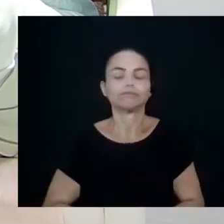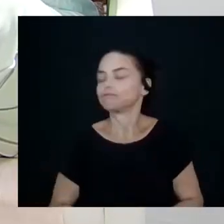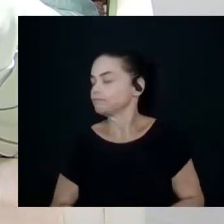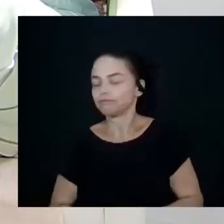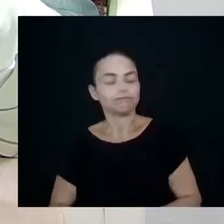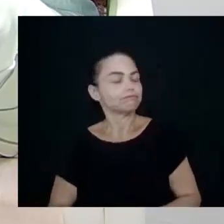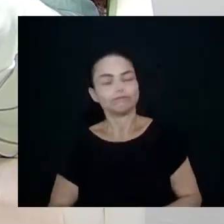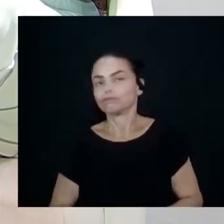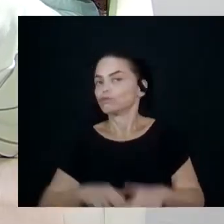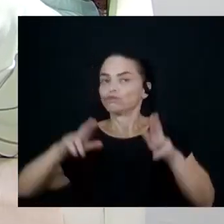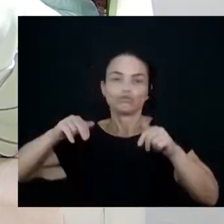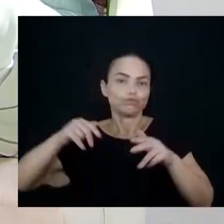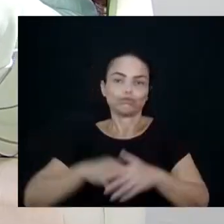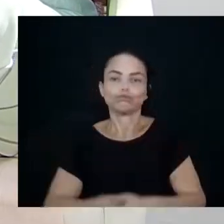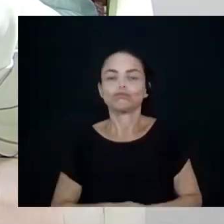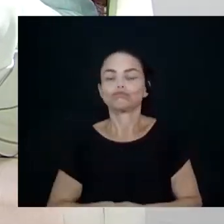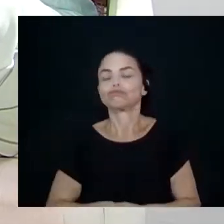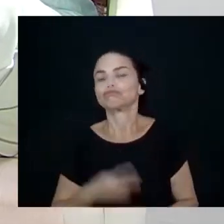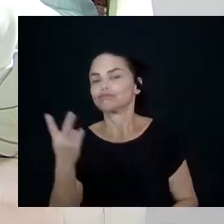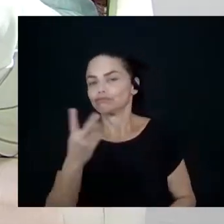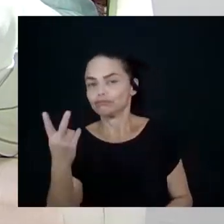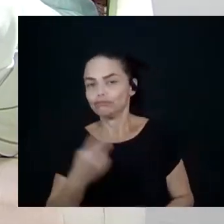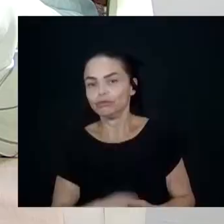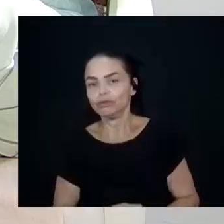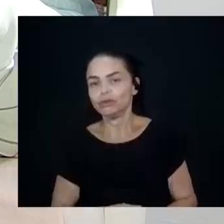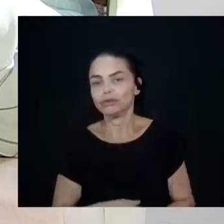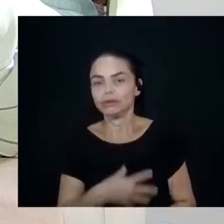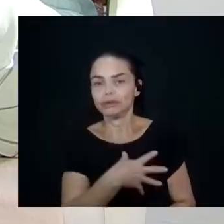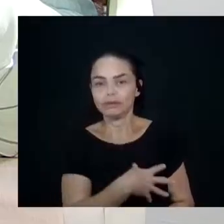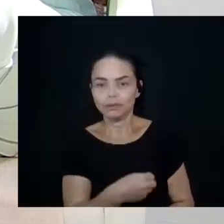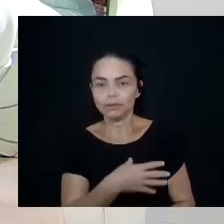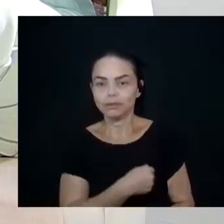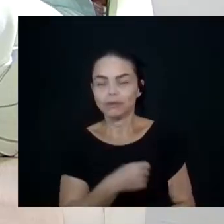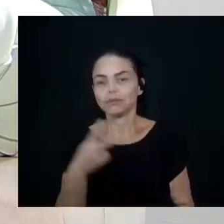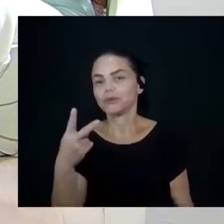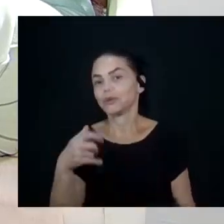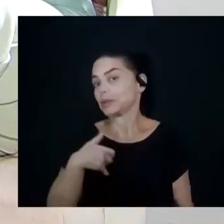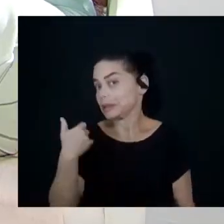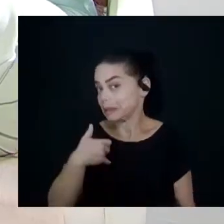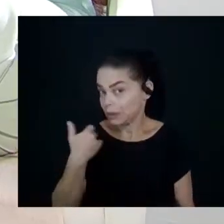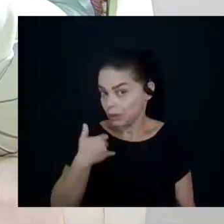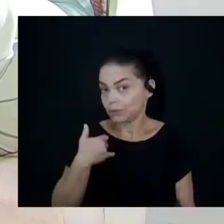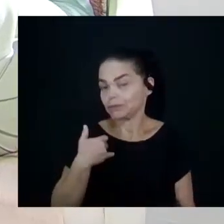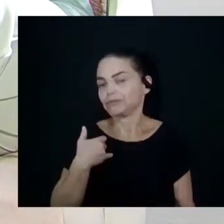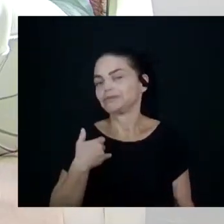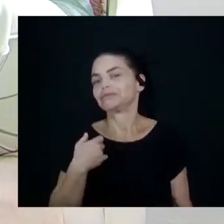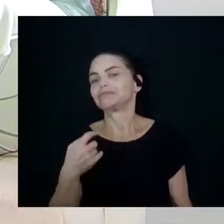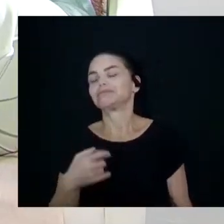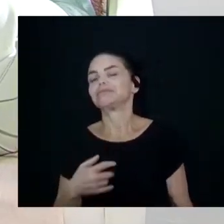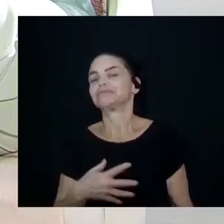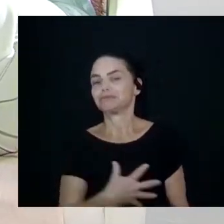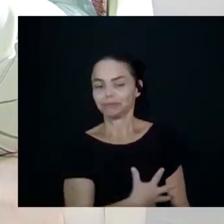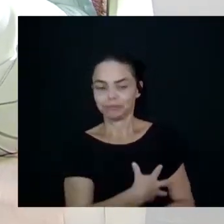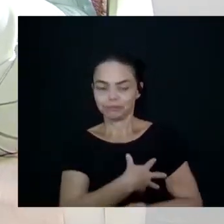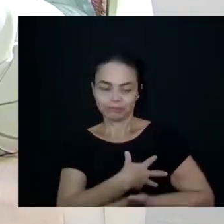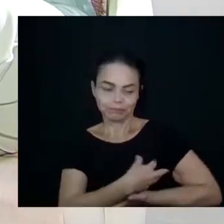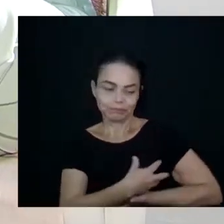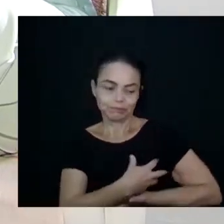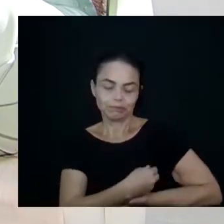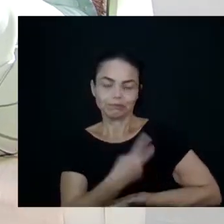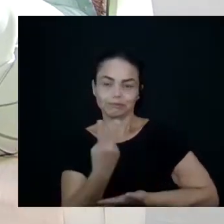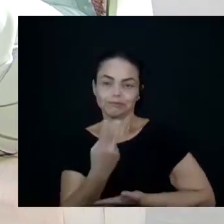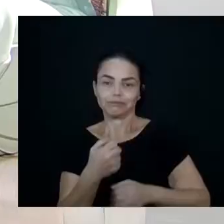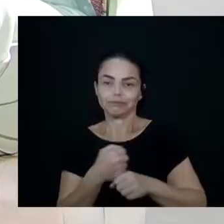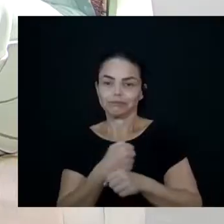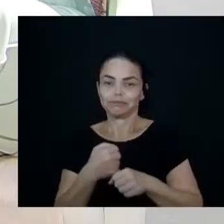ininterrupta, não deixei de fazer. A segunda, mamou por 2 anos. 2 anos. E aí,